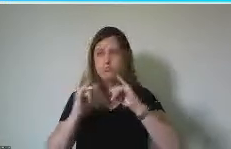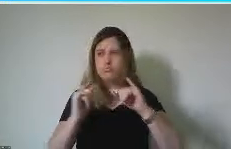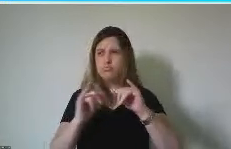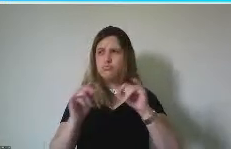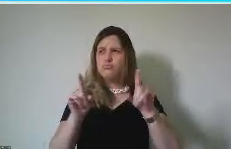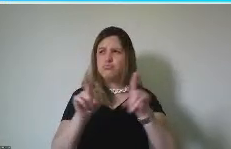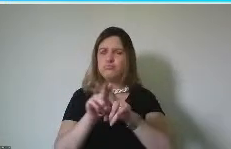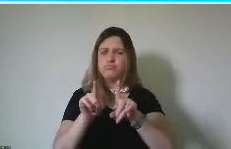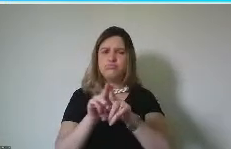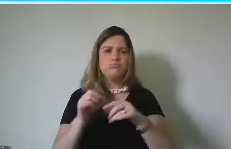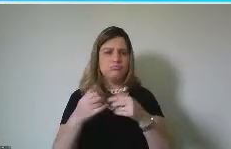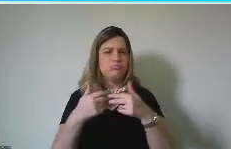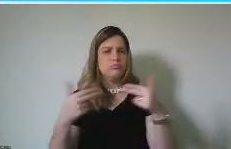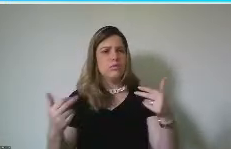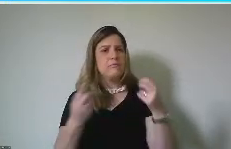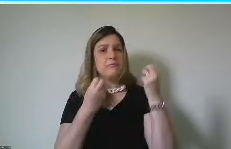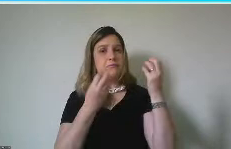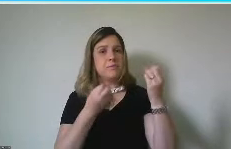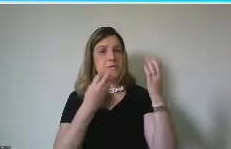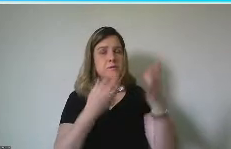energética do país